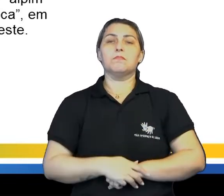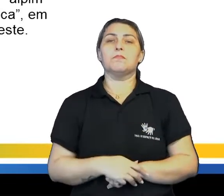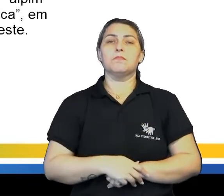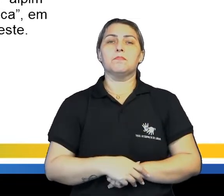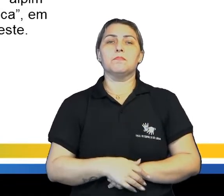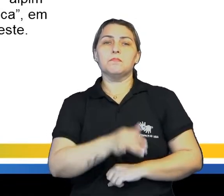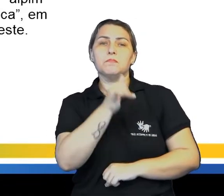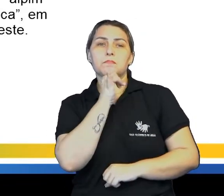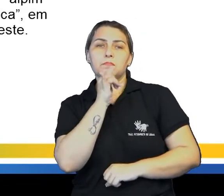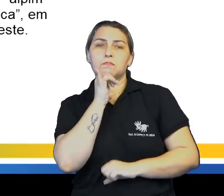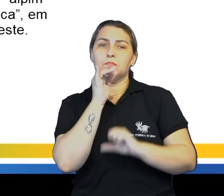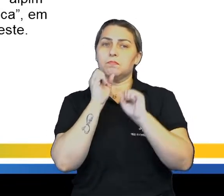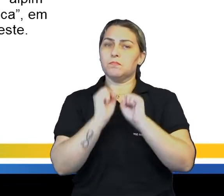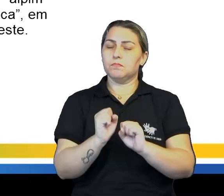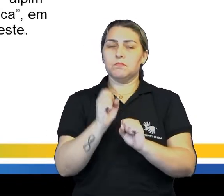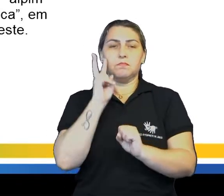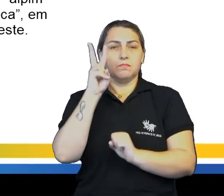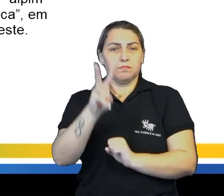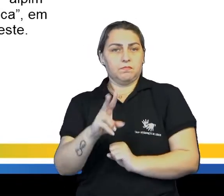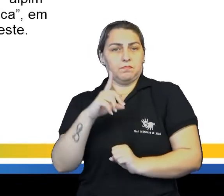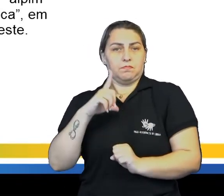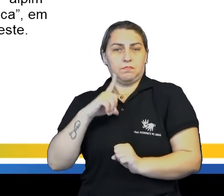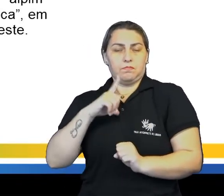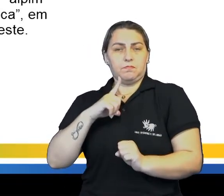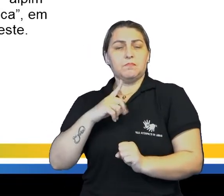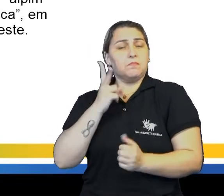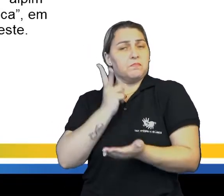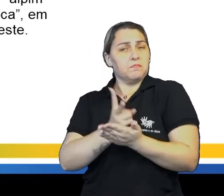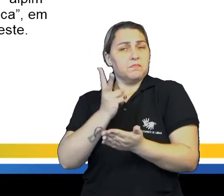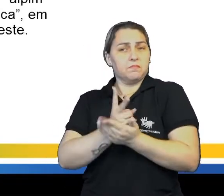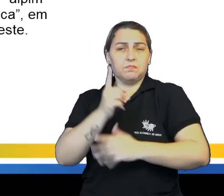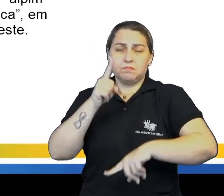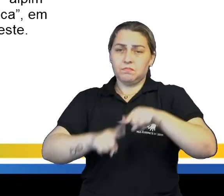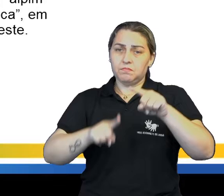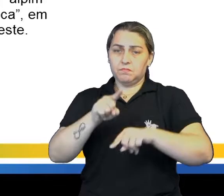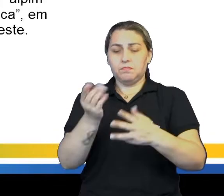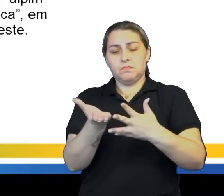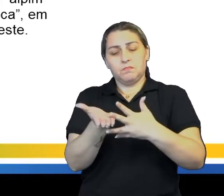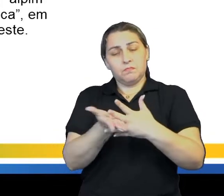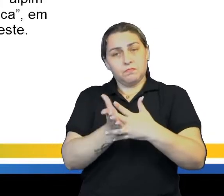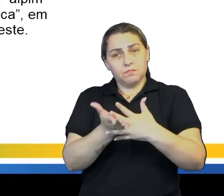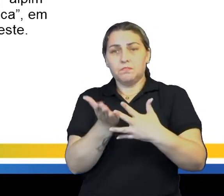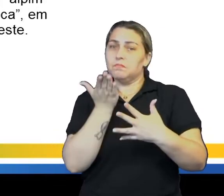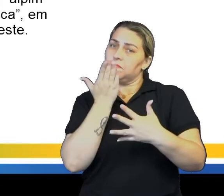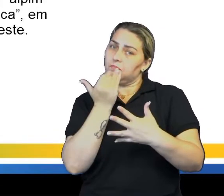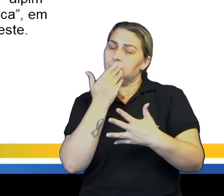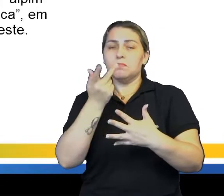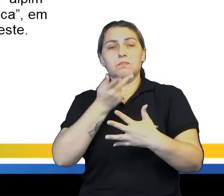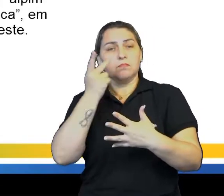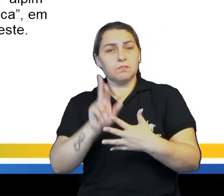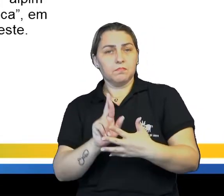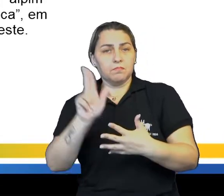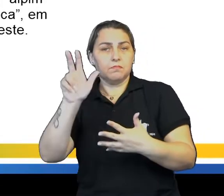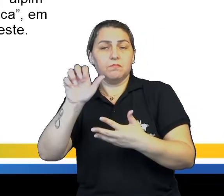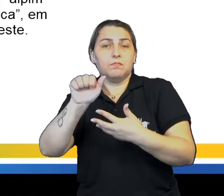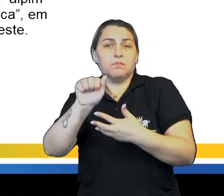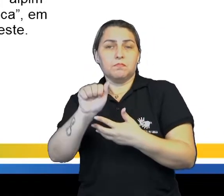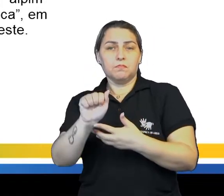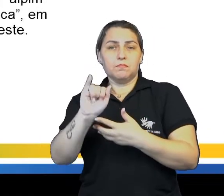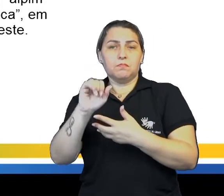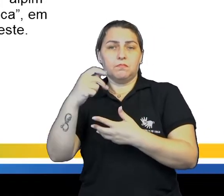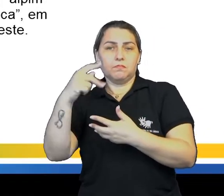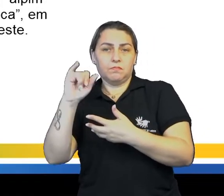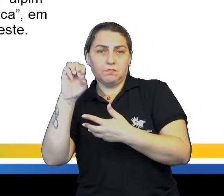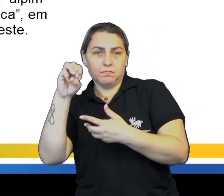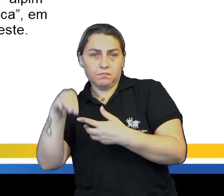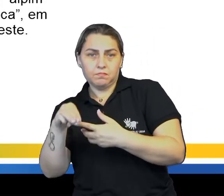Aí no exemplo, nós podemos ver que temos o mesmo produto, ou seja, o mesmo alimento, falado de diferente forma em